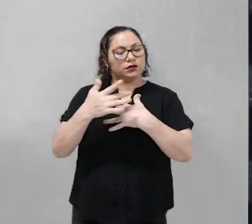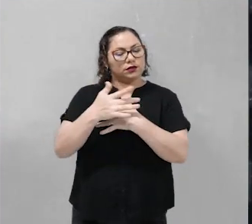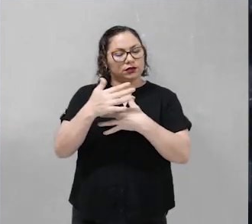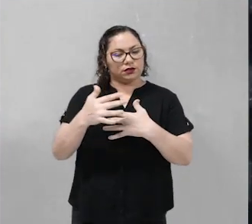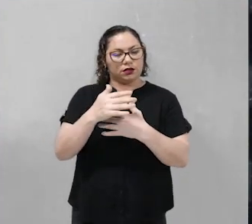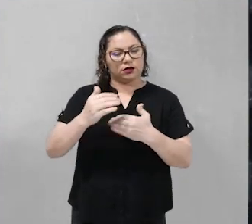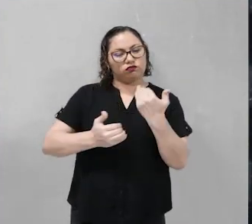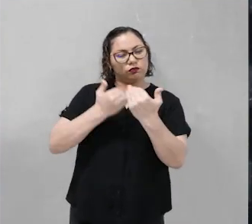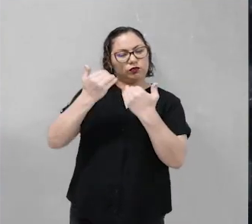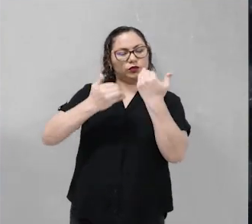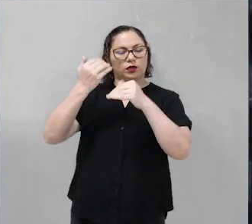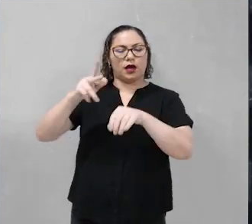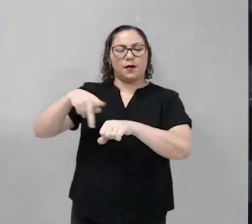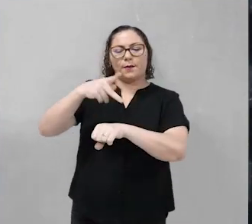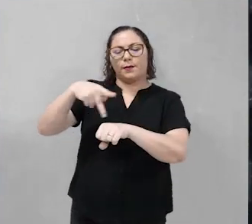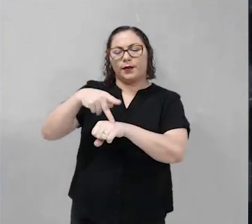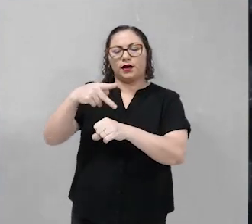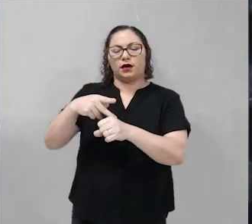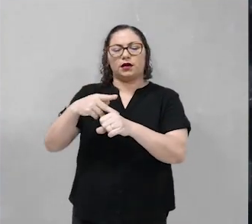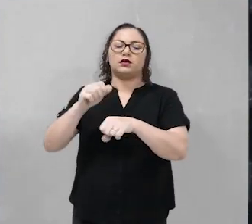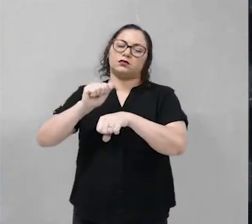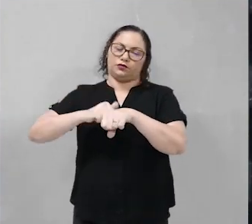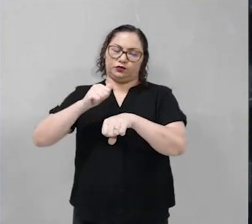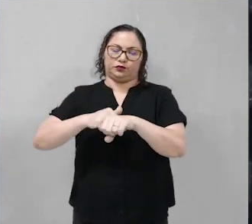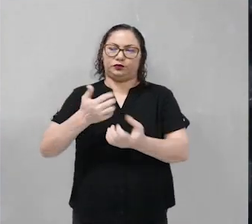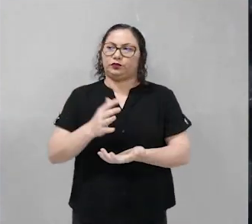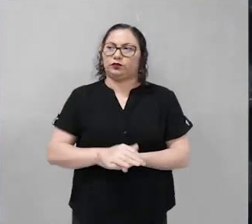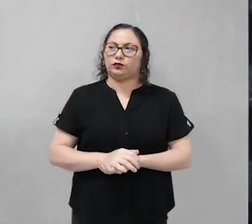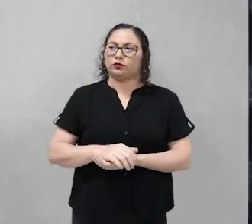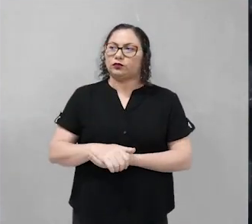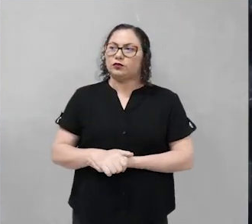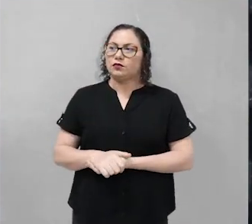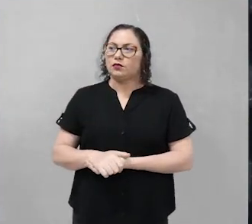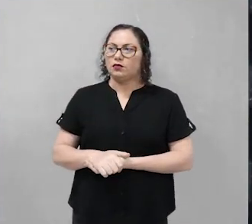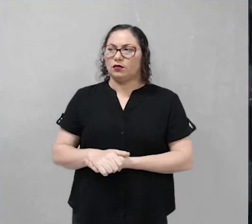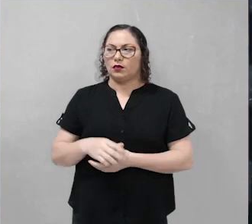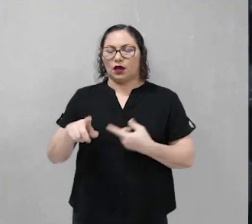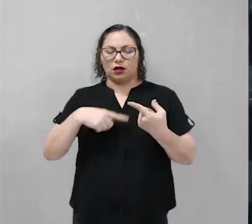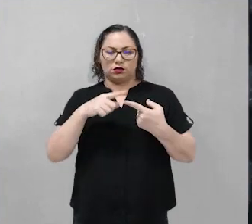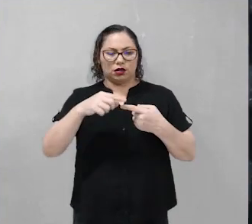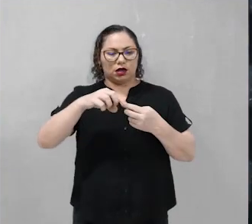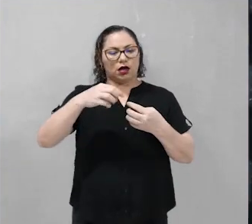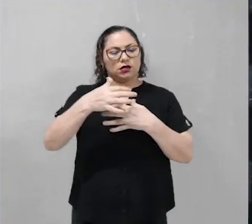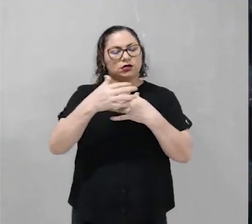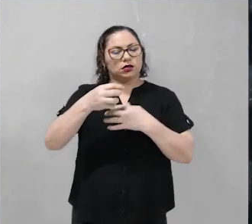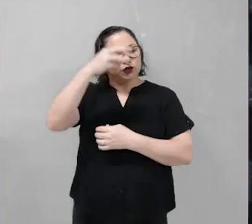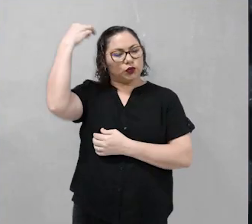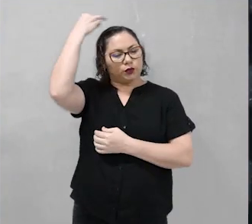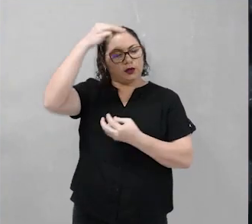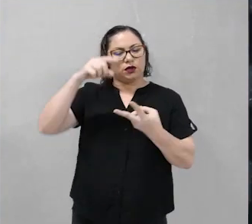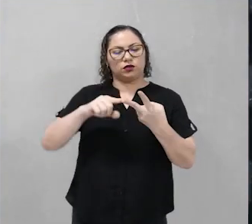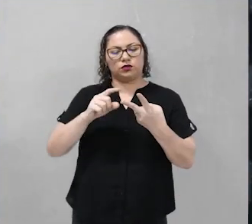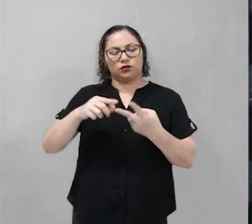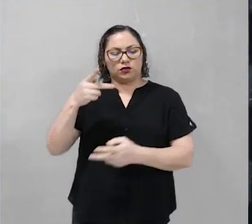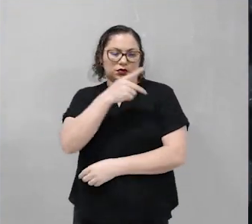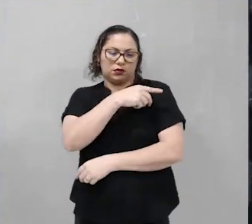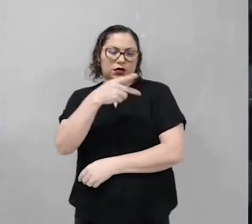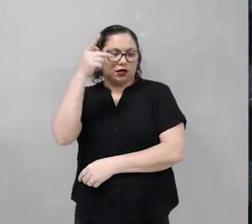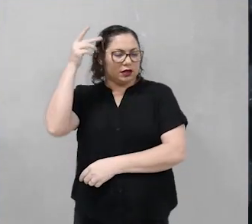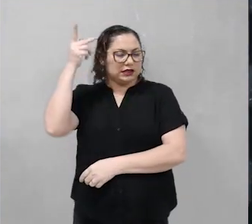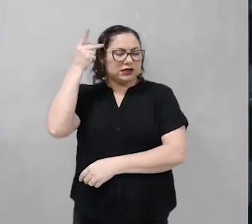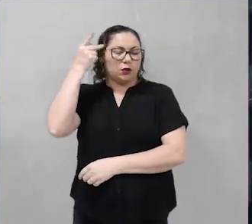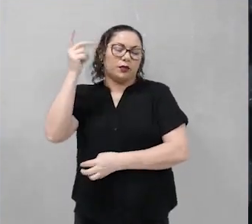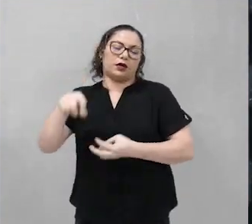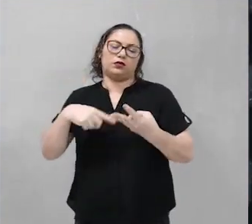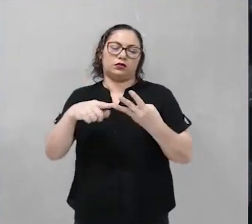que cresceram bastante em países subdesenvolvidos. Cidade do México, São Paulo, Rio de Janeiro, para citar alguns exemplos. Entendeu? Então a gente